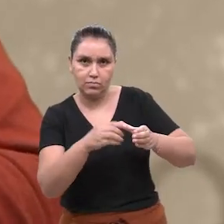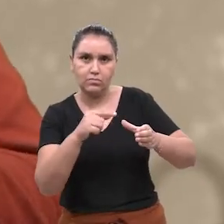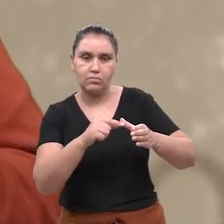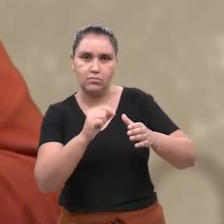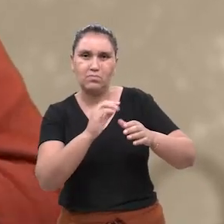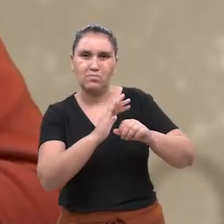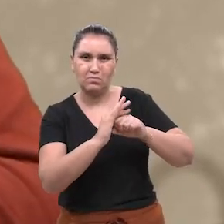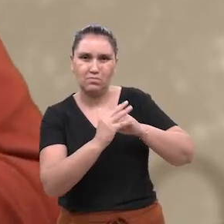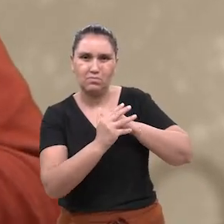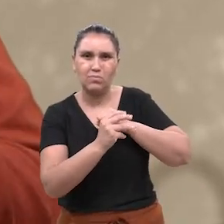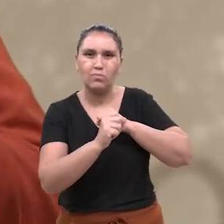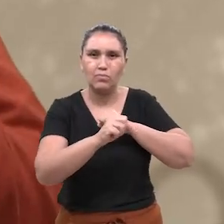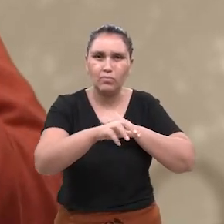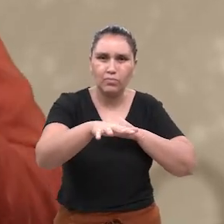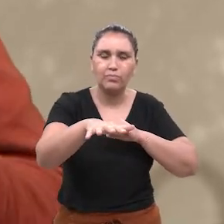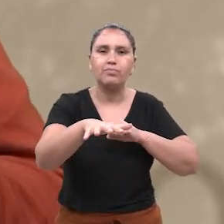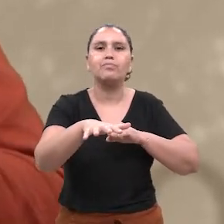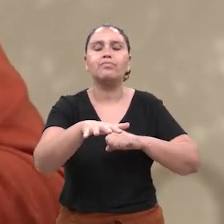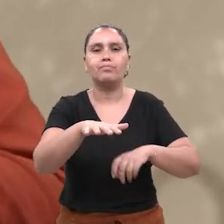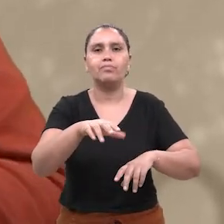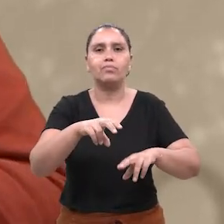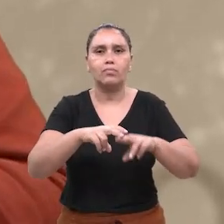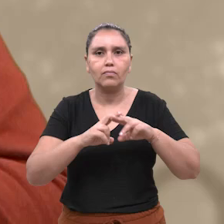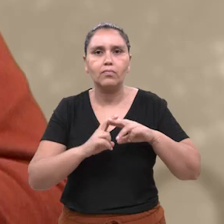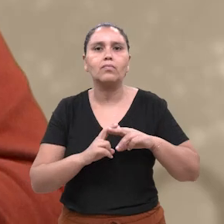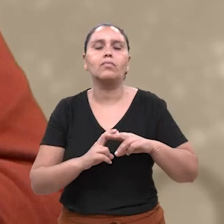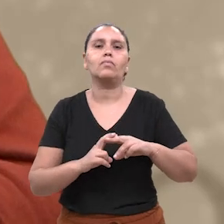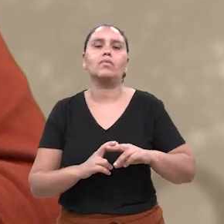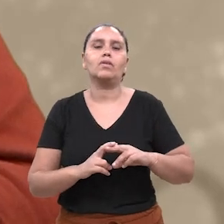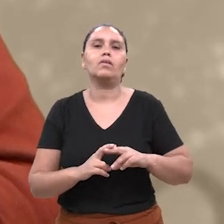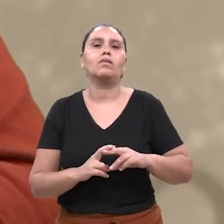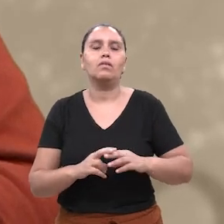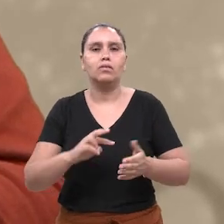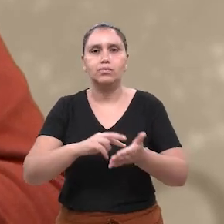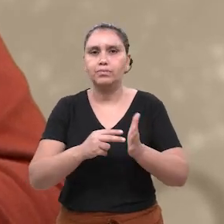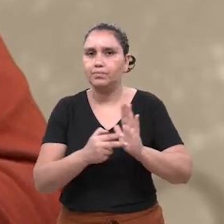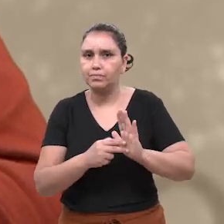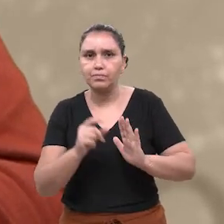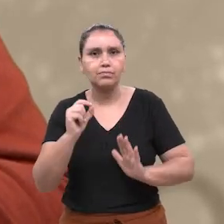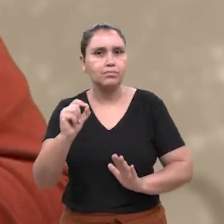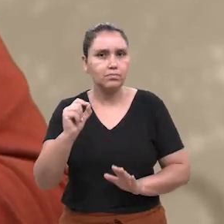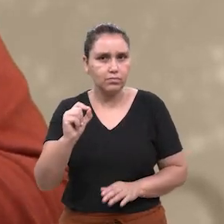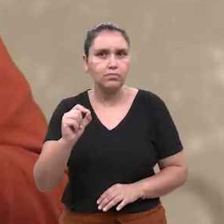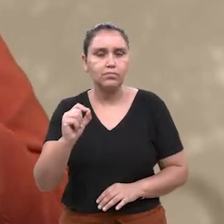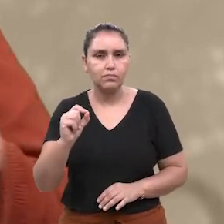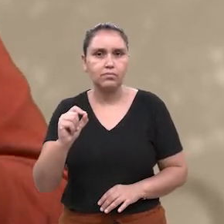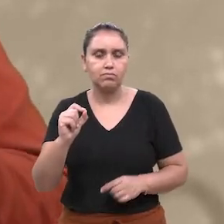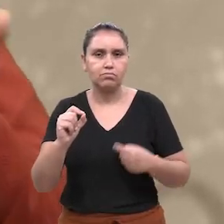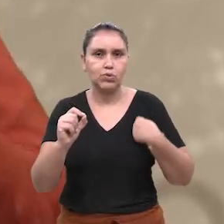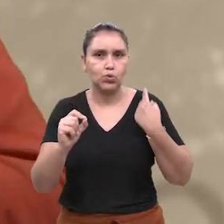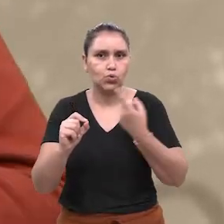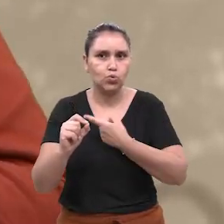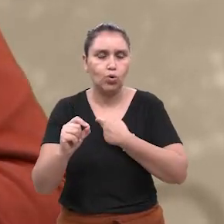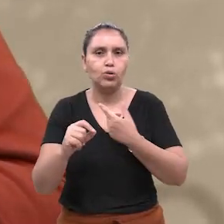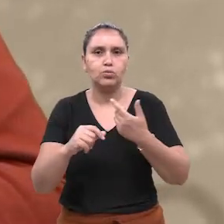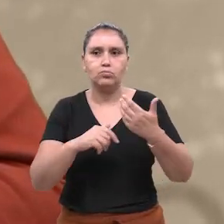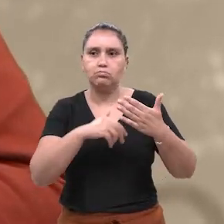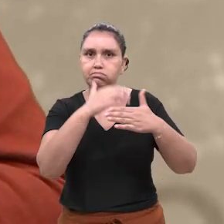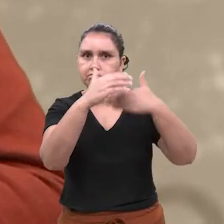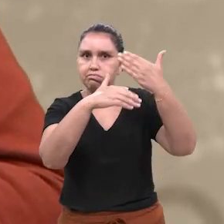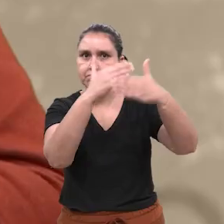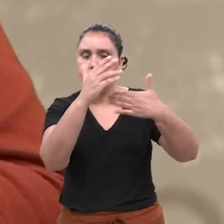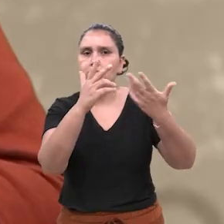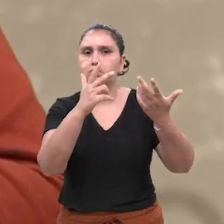do Covid. Então isso tudo acabou fazendo com que a gente, principalmente,